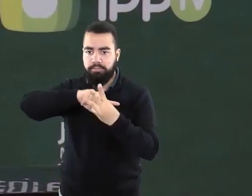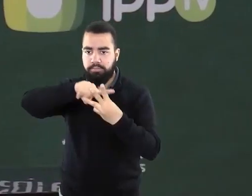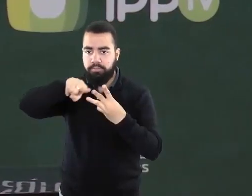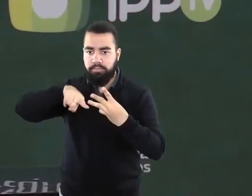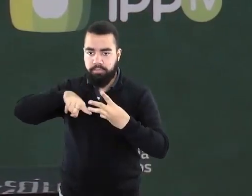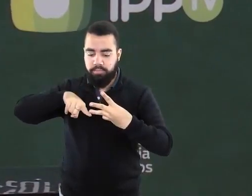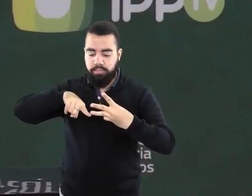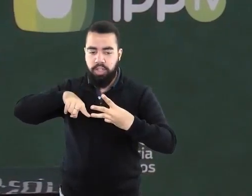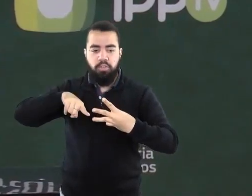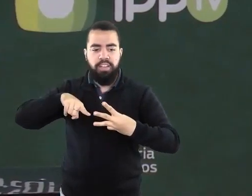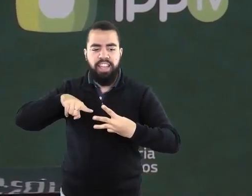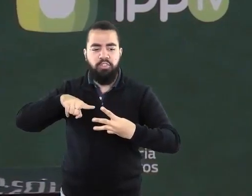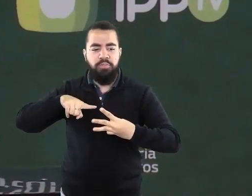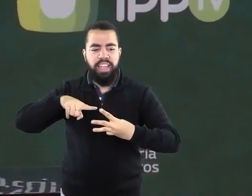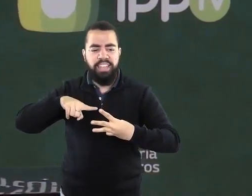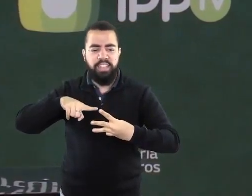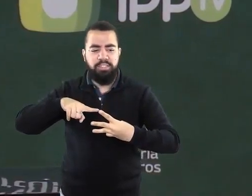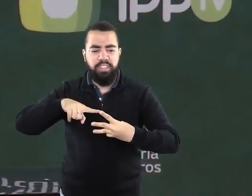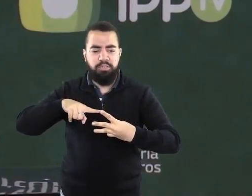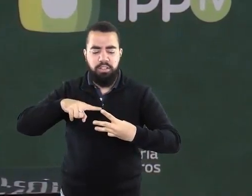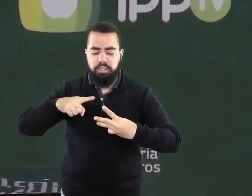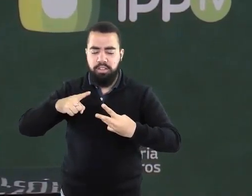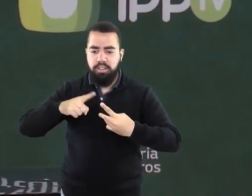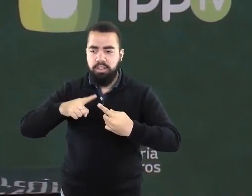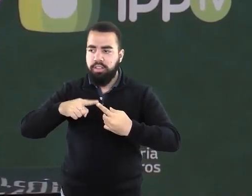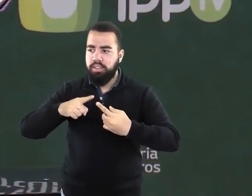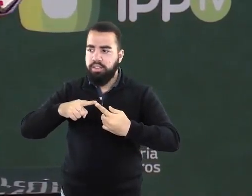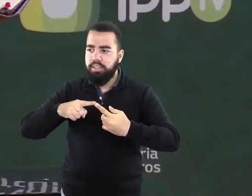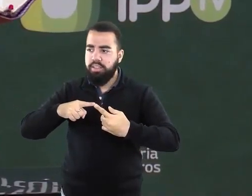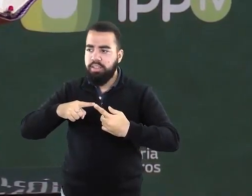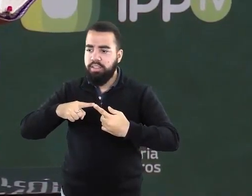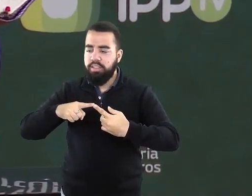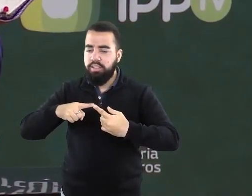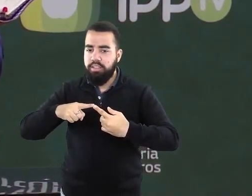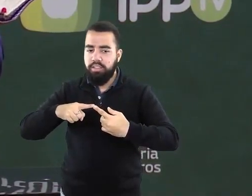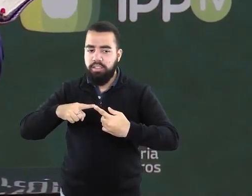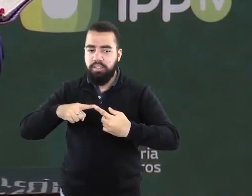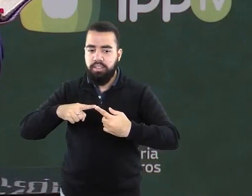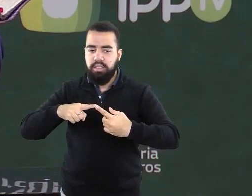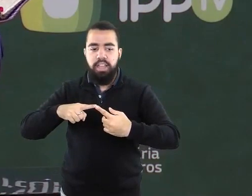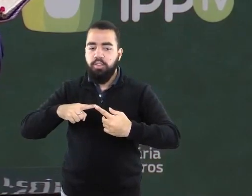heterossexual. Deixa o homem, seu pai, sua mãe, e se unirá à sua mulher.